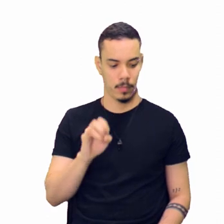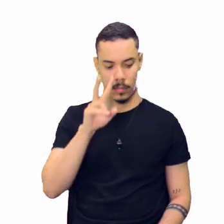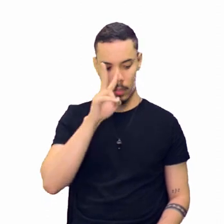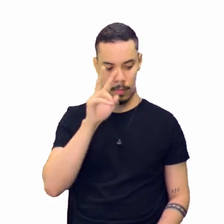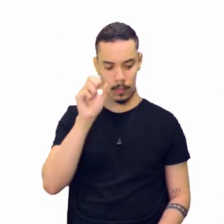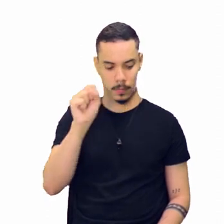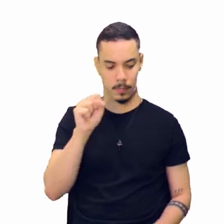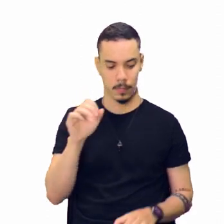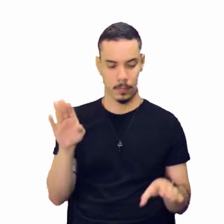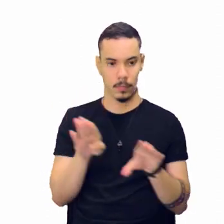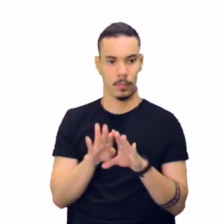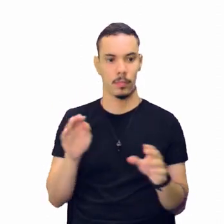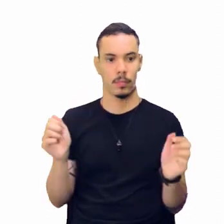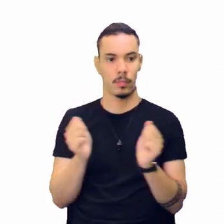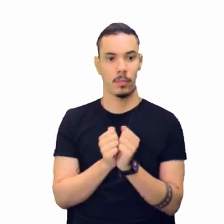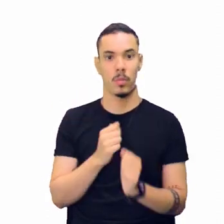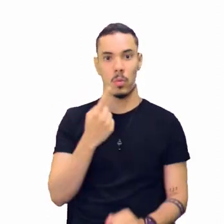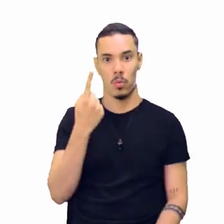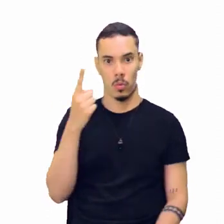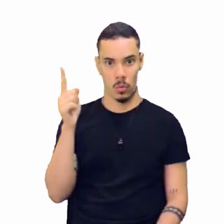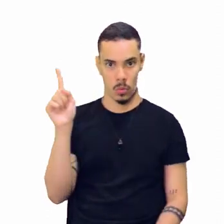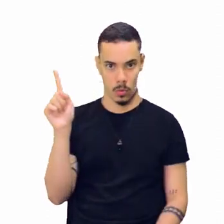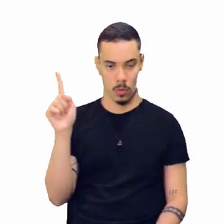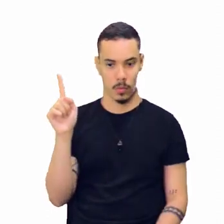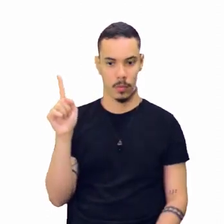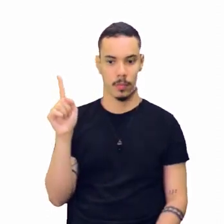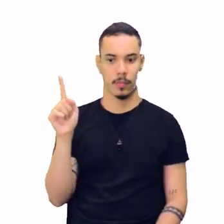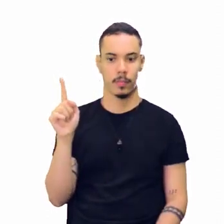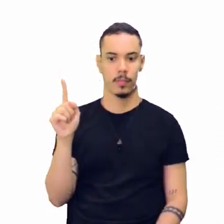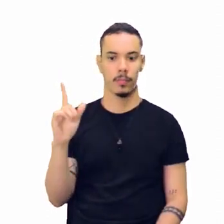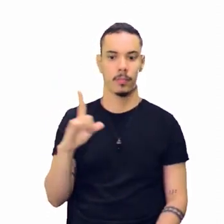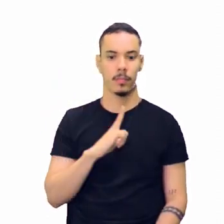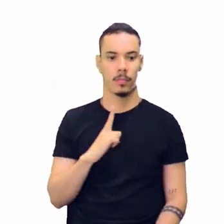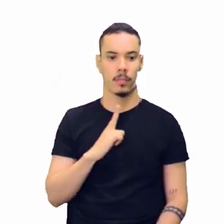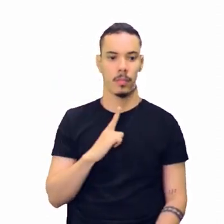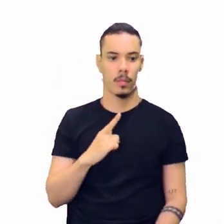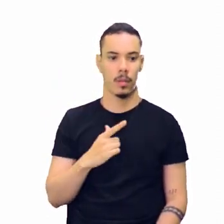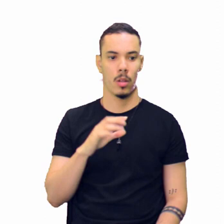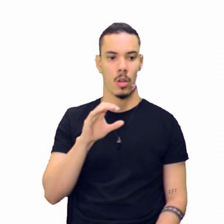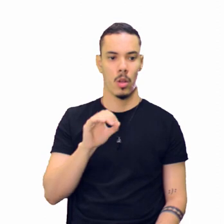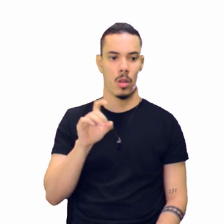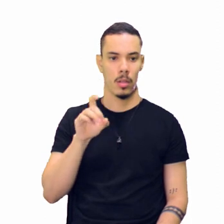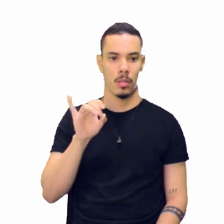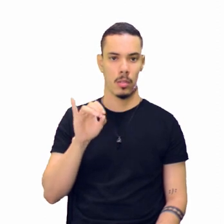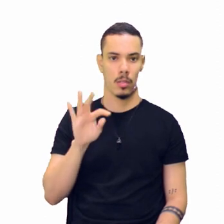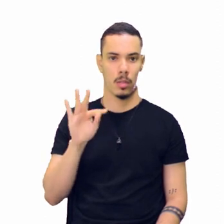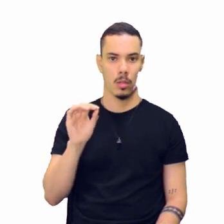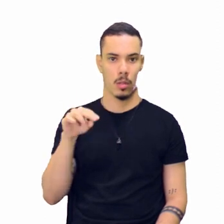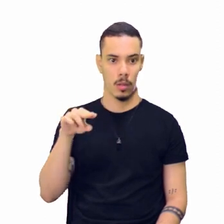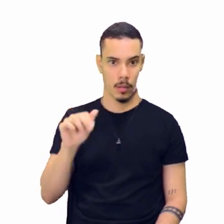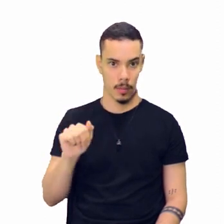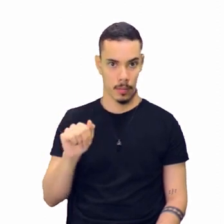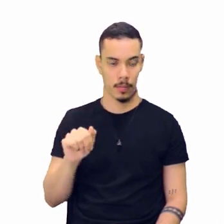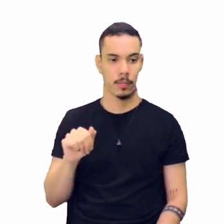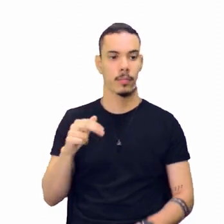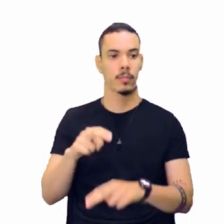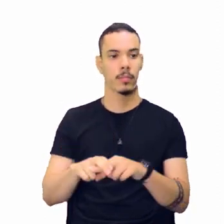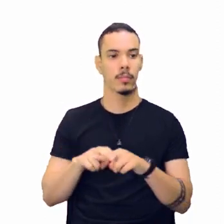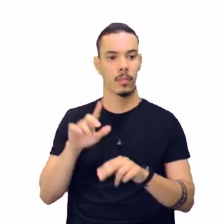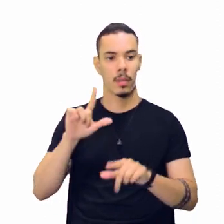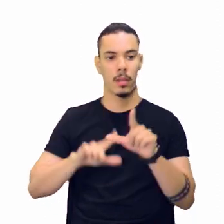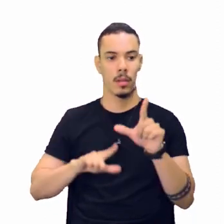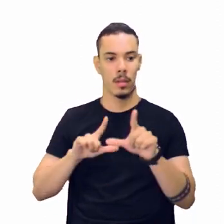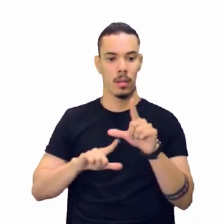tônica for a última, né? Nós temos oxítona. O que ele quer? Paroxítona. Então, a letra